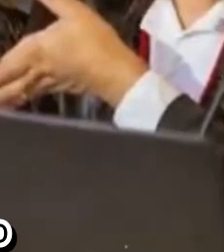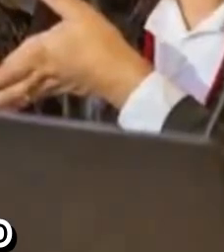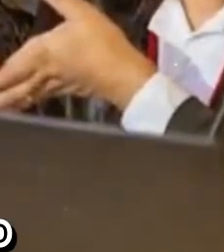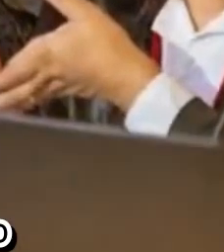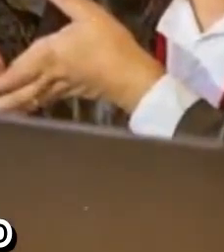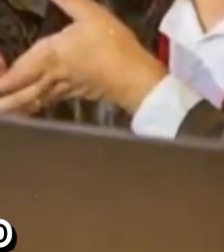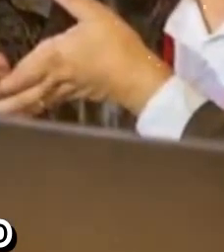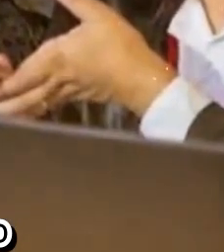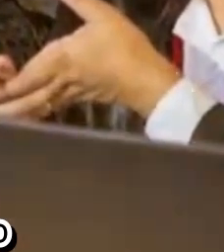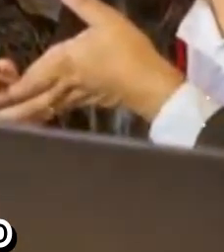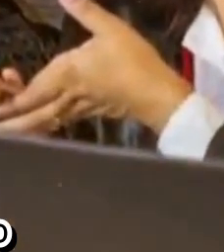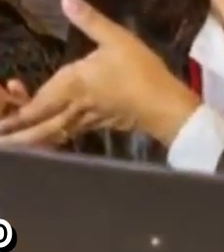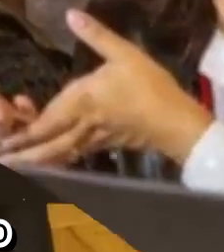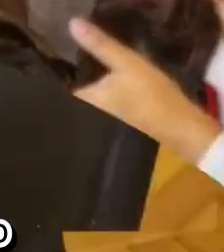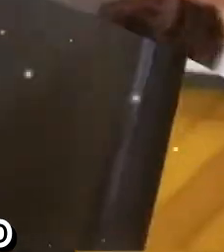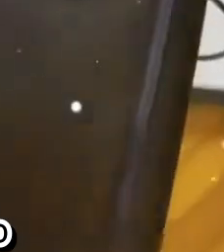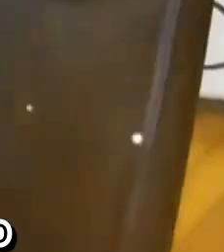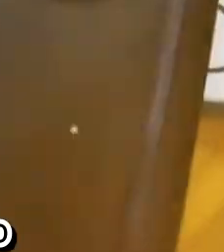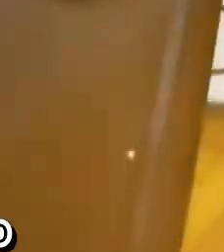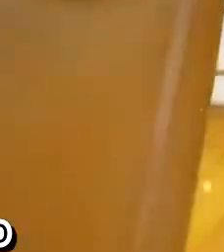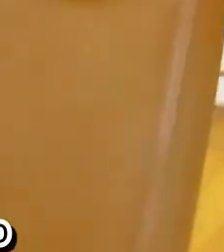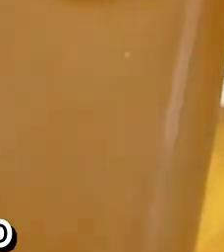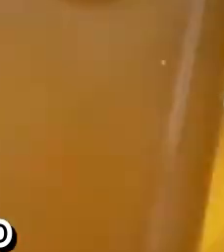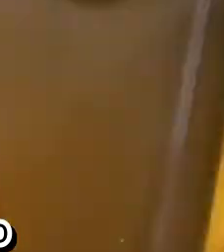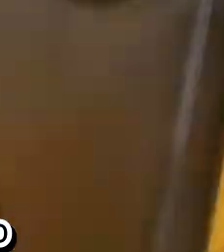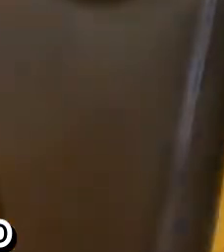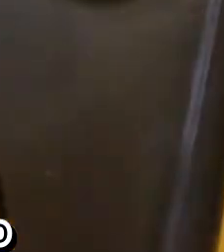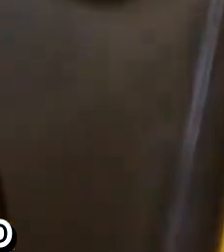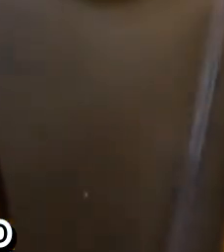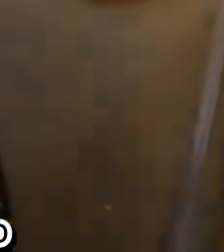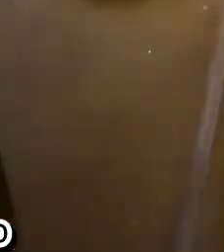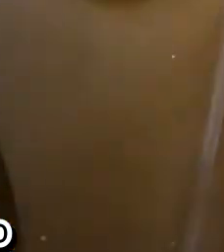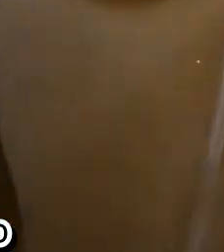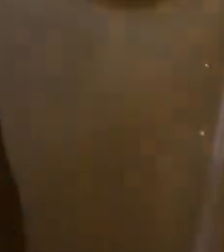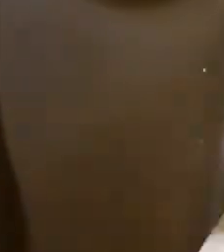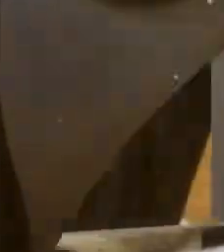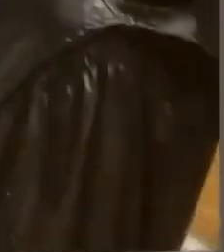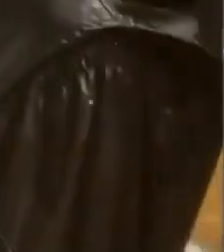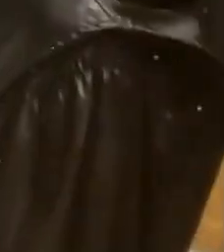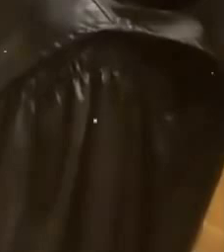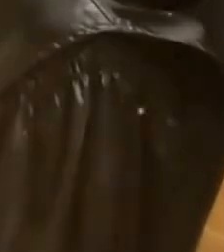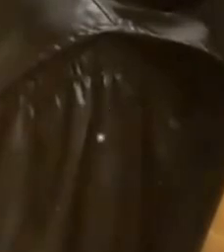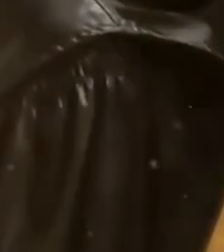Abertura, sequência de imagens do plenário do Tribunal Regional do Amapá e seus magistrados.